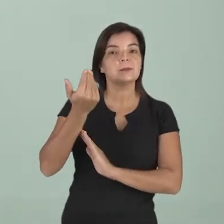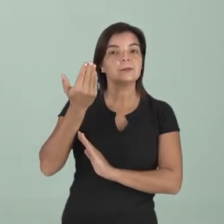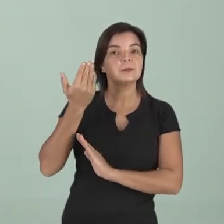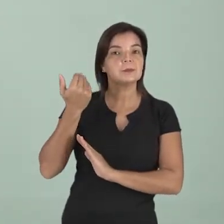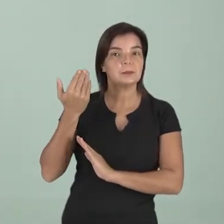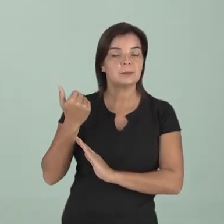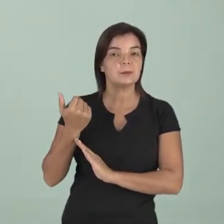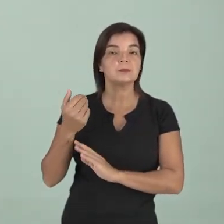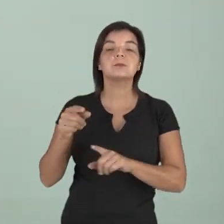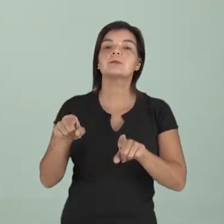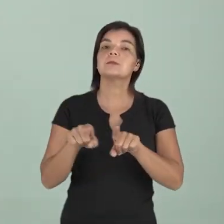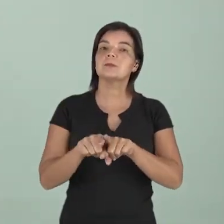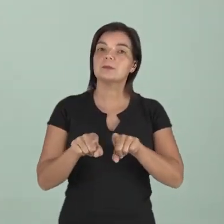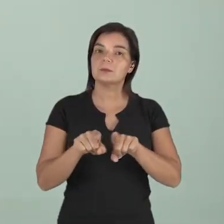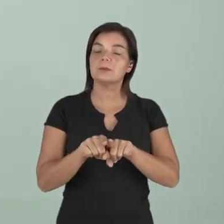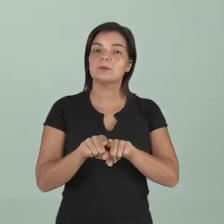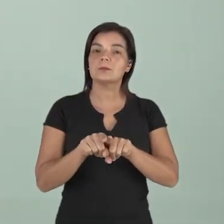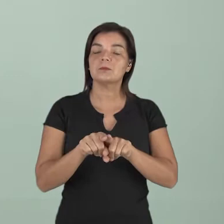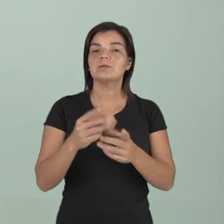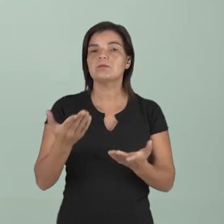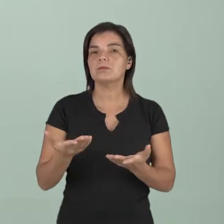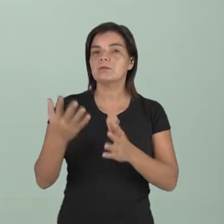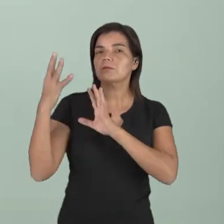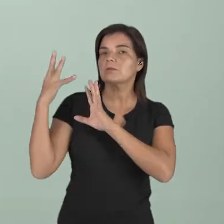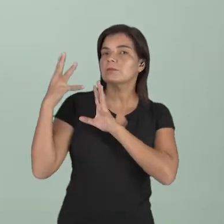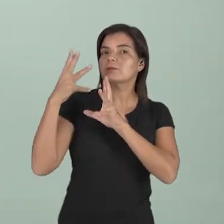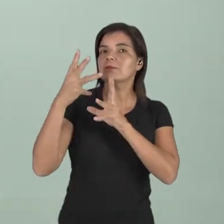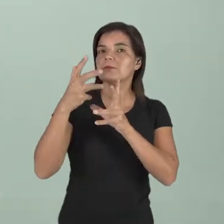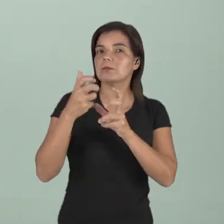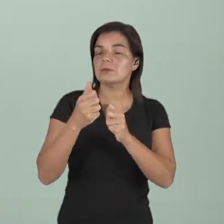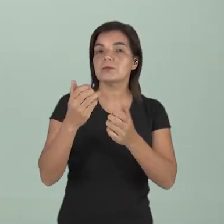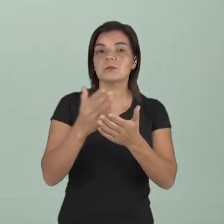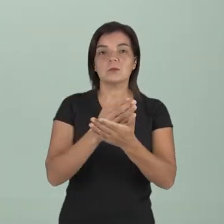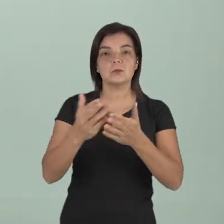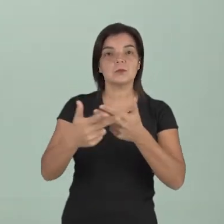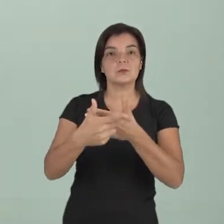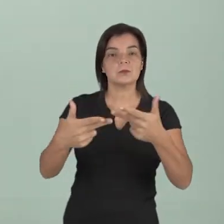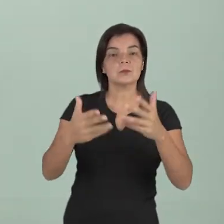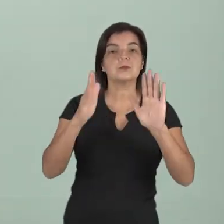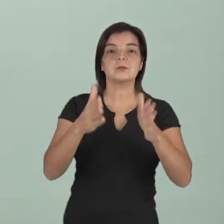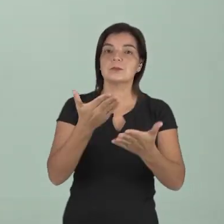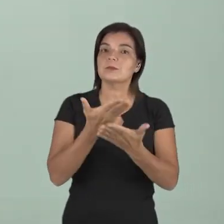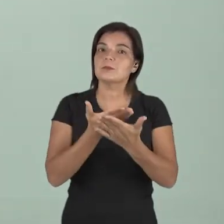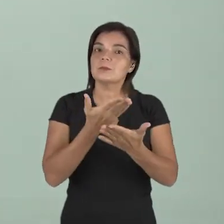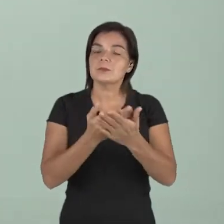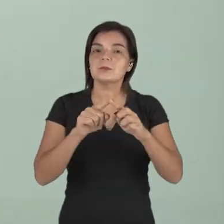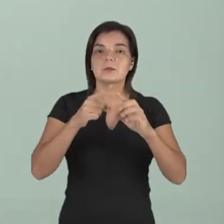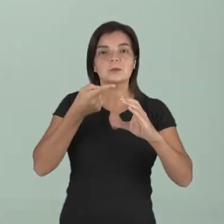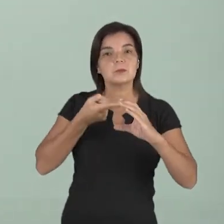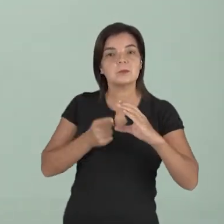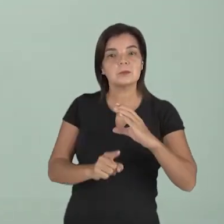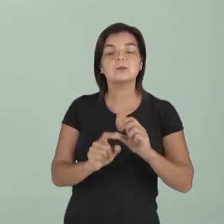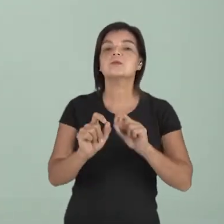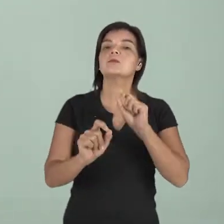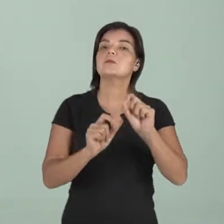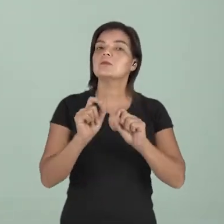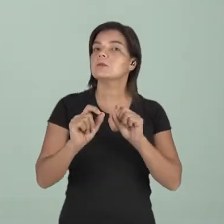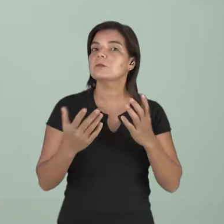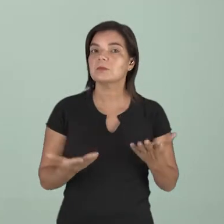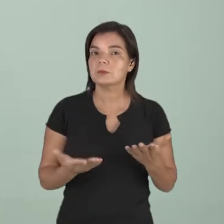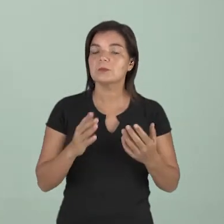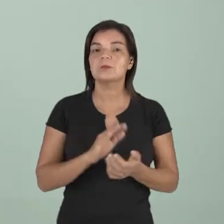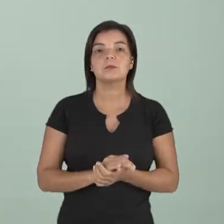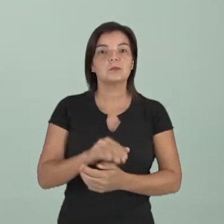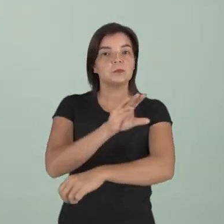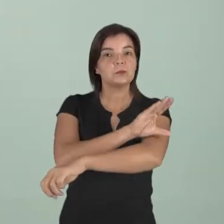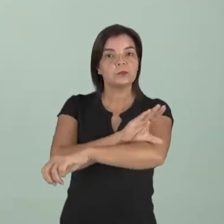passada e a gente vai meio que dar uma revisada em algumas coisas que a gente viu, mas vai se aprofundar dentro